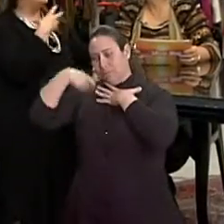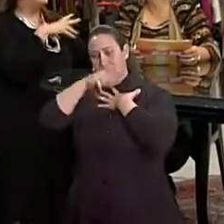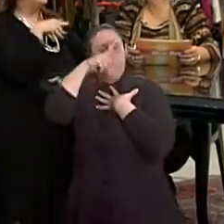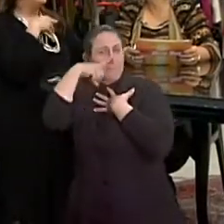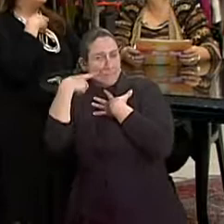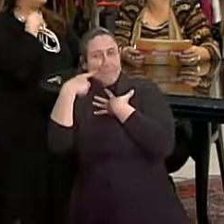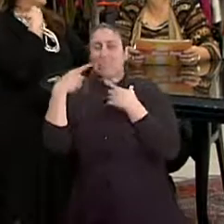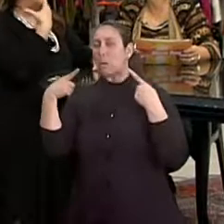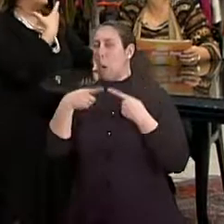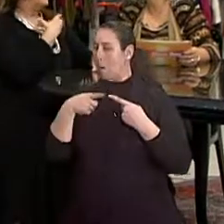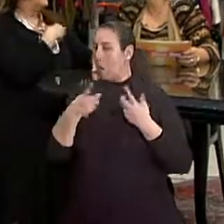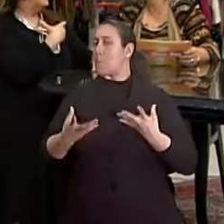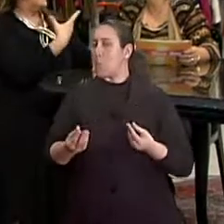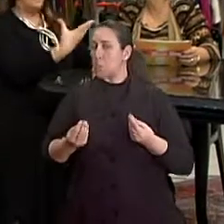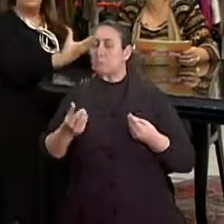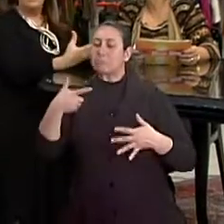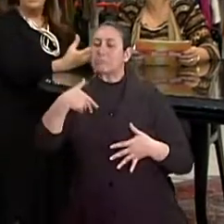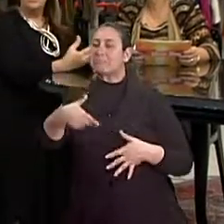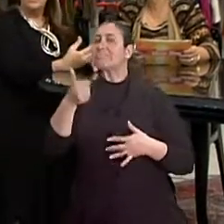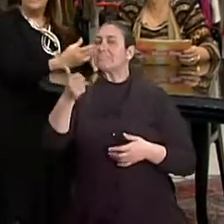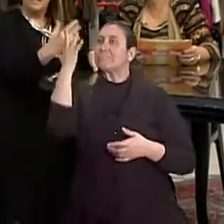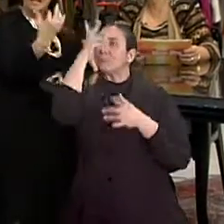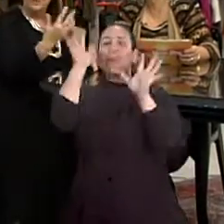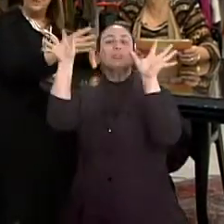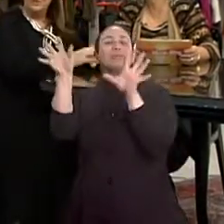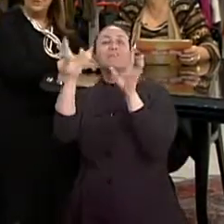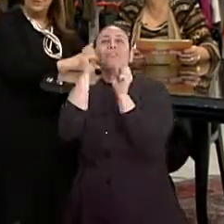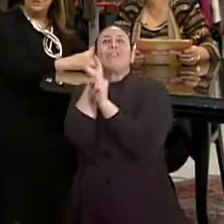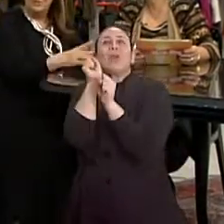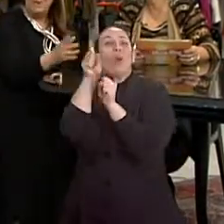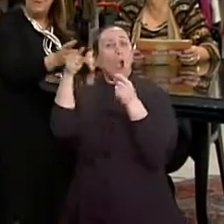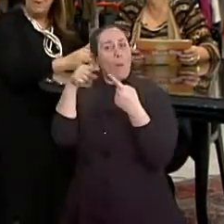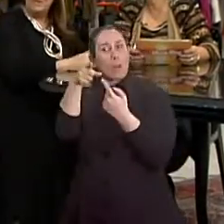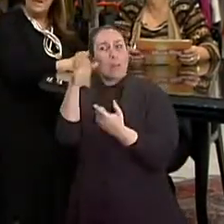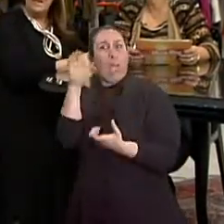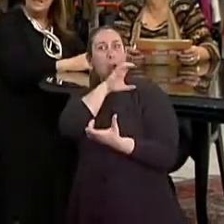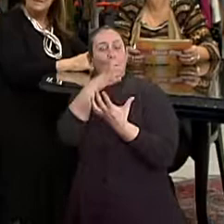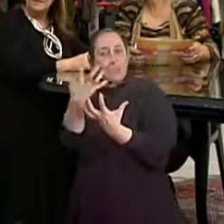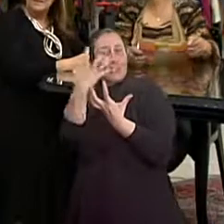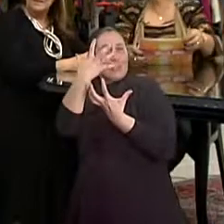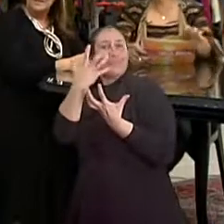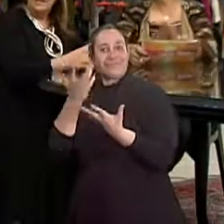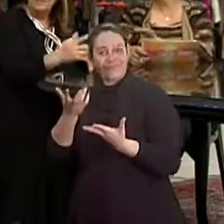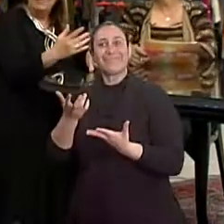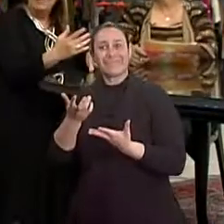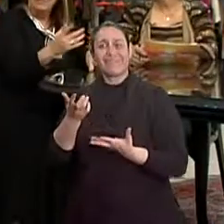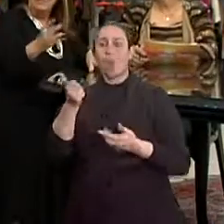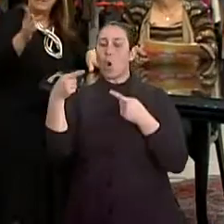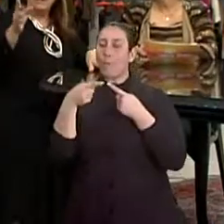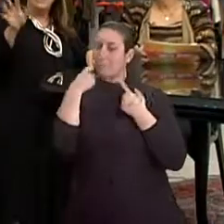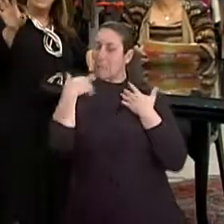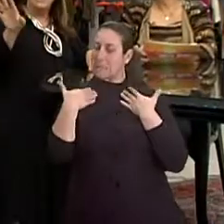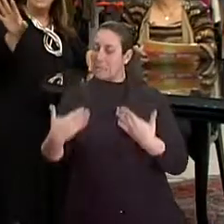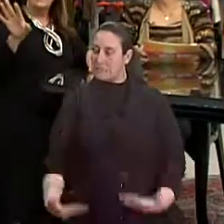que ela pode desmanchar ter... e também deixar caída. Exatamente. Que e maravilha. Aí a gente fez um complemento com a saia, uhum, e uma